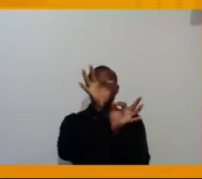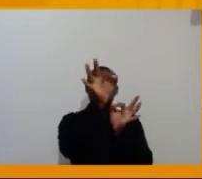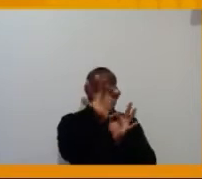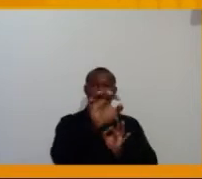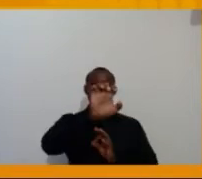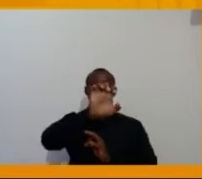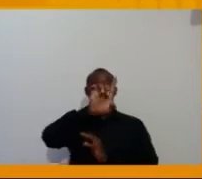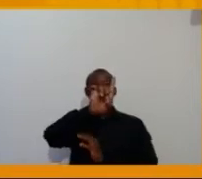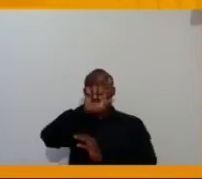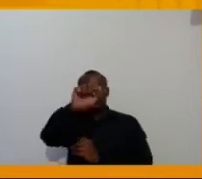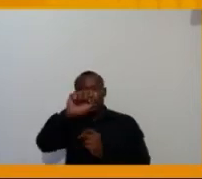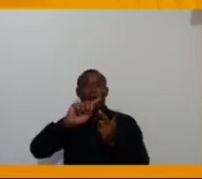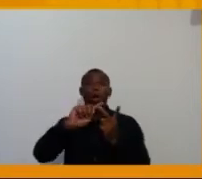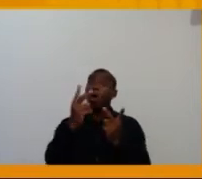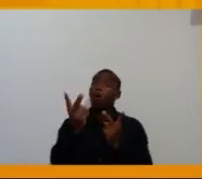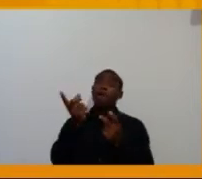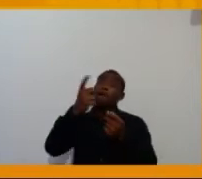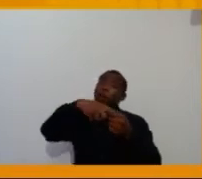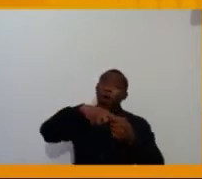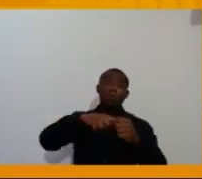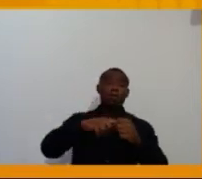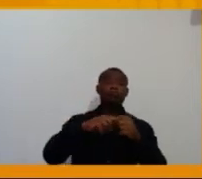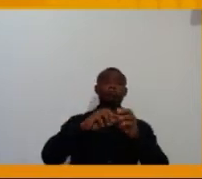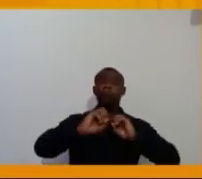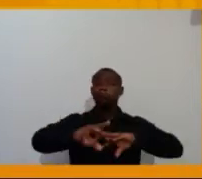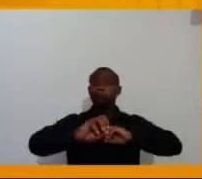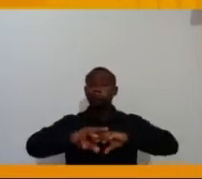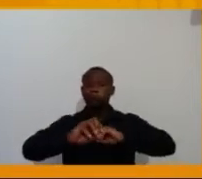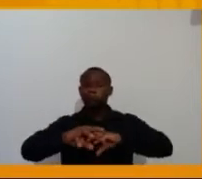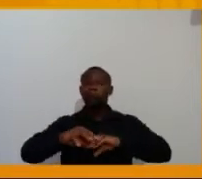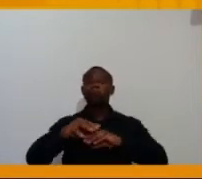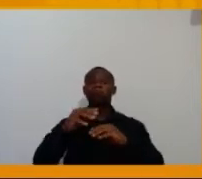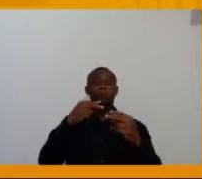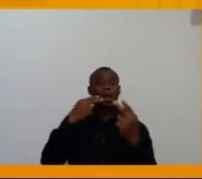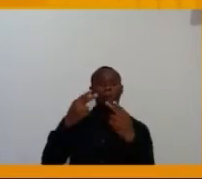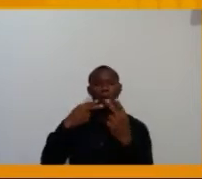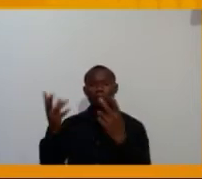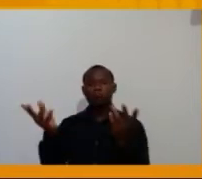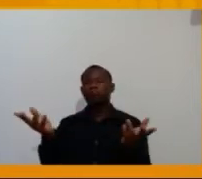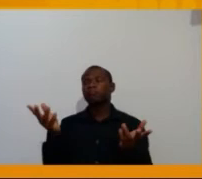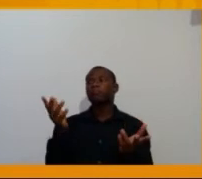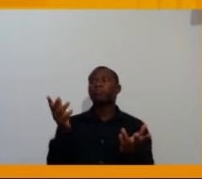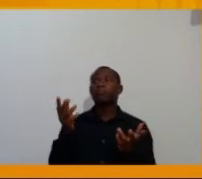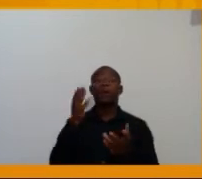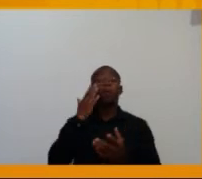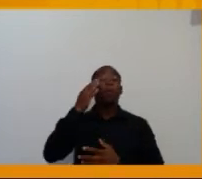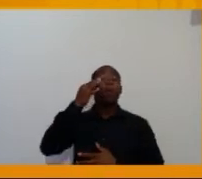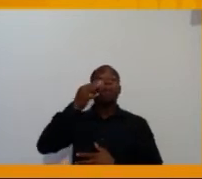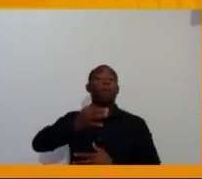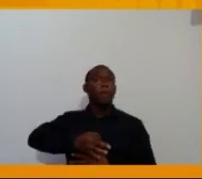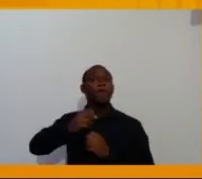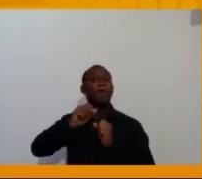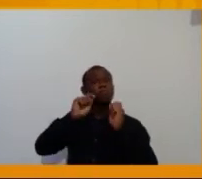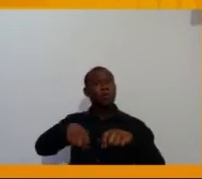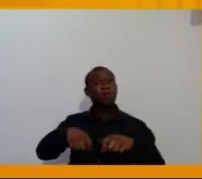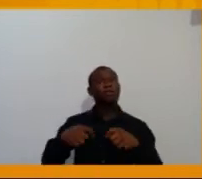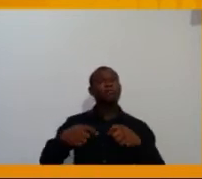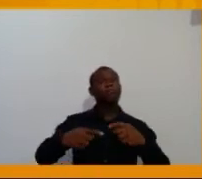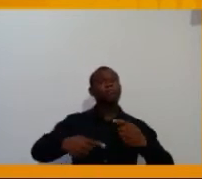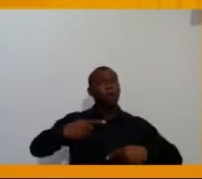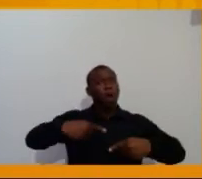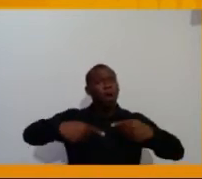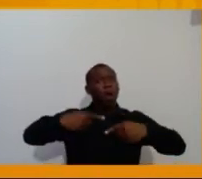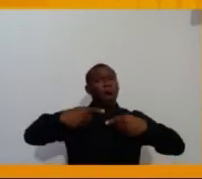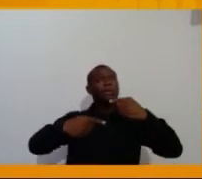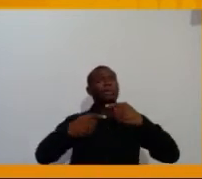Esse momento criou um novo paradigma mesmo. Pode ser que a gente tenha aí, a pandemia